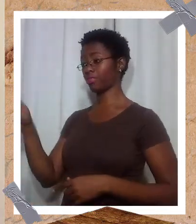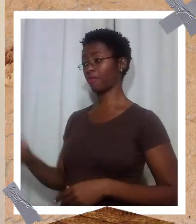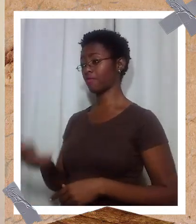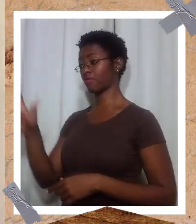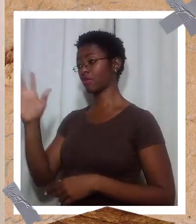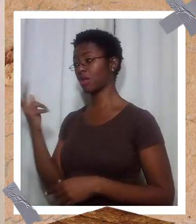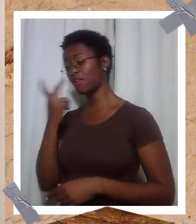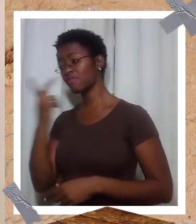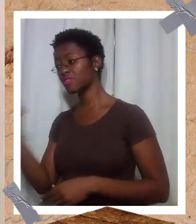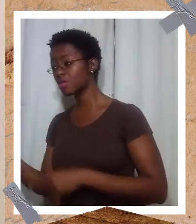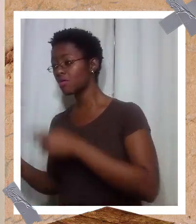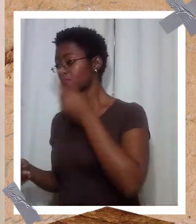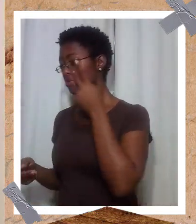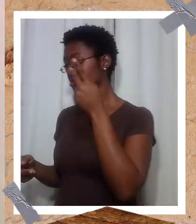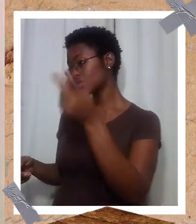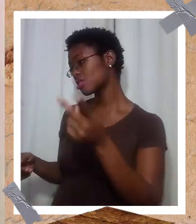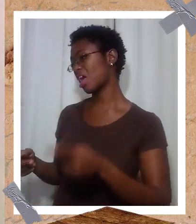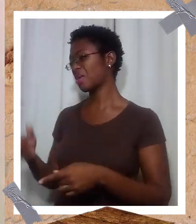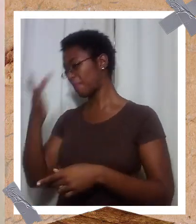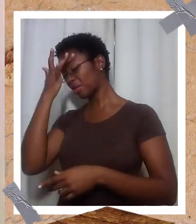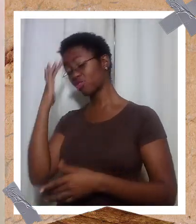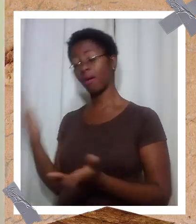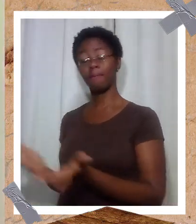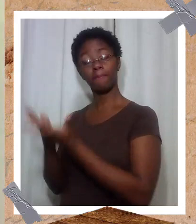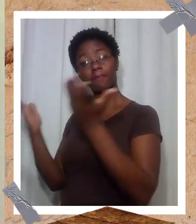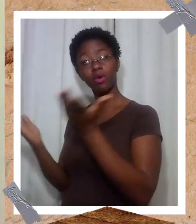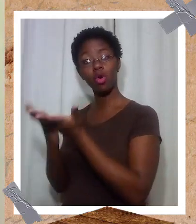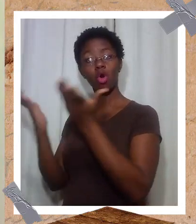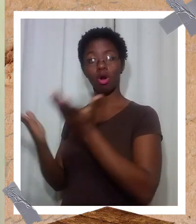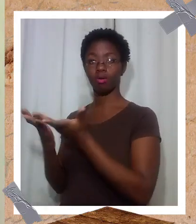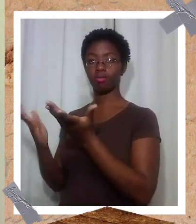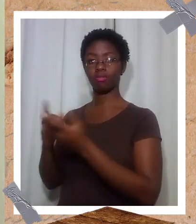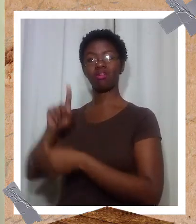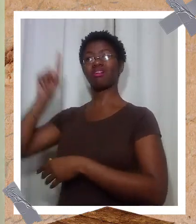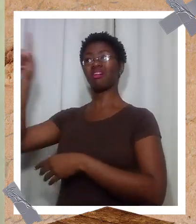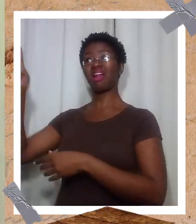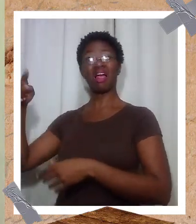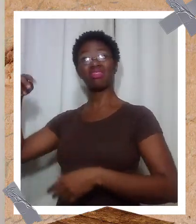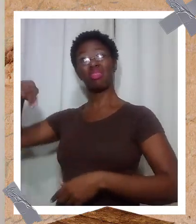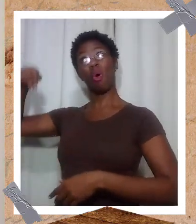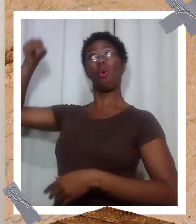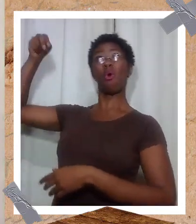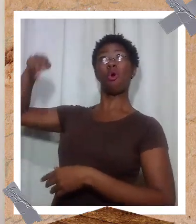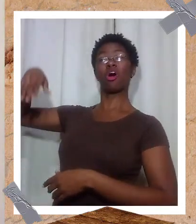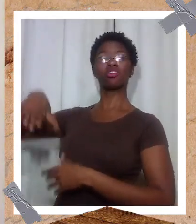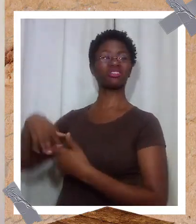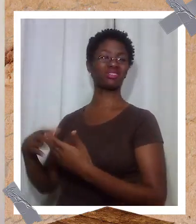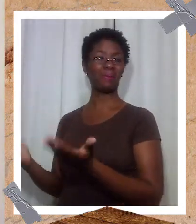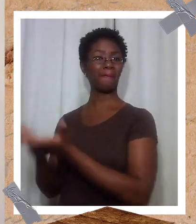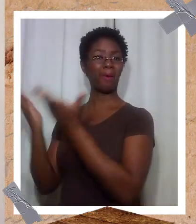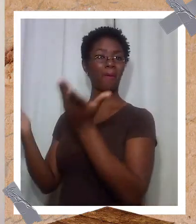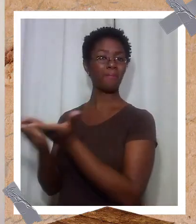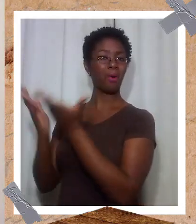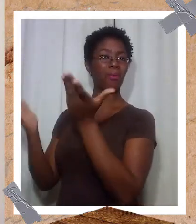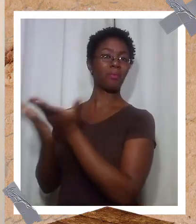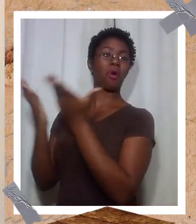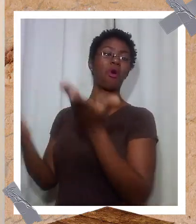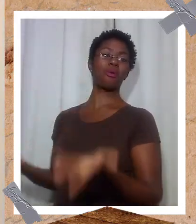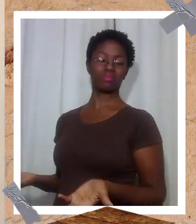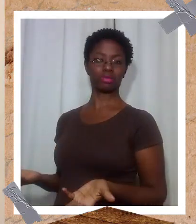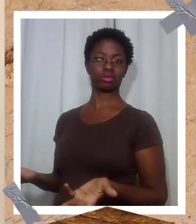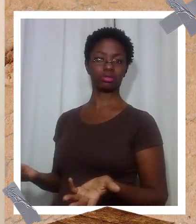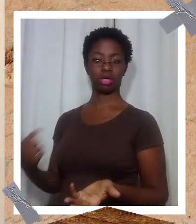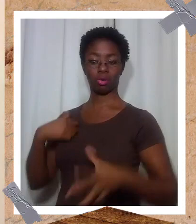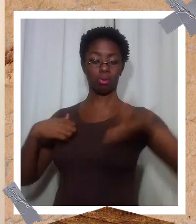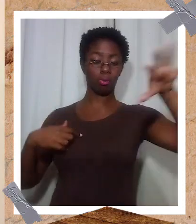lixão no interior de Pernambuco, em Oricuri, onde o sertão já tem pobreza e o lixão mais pobreza ainda. E é isso que eu acho